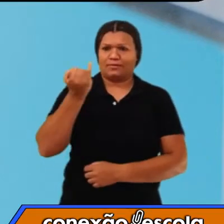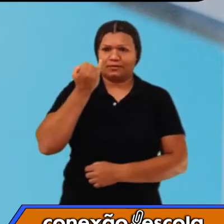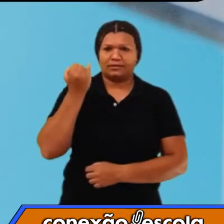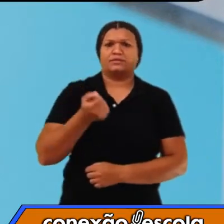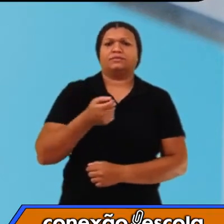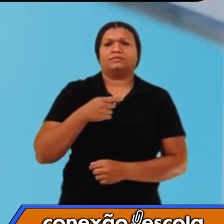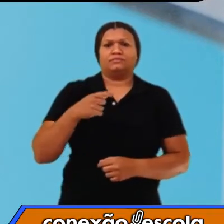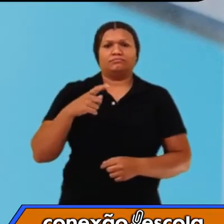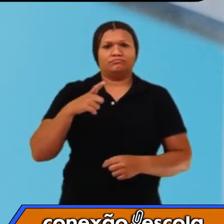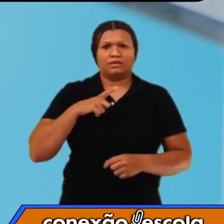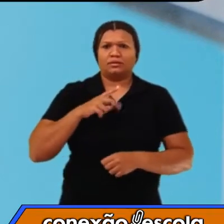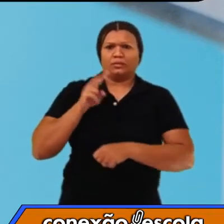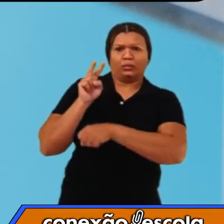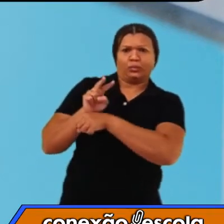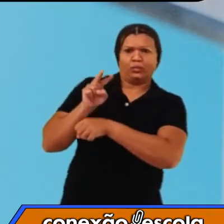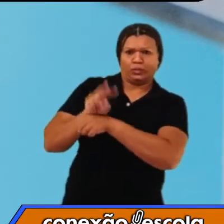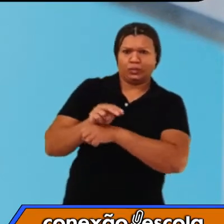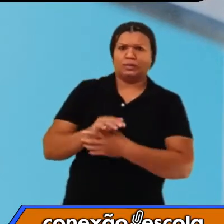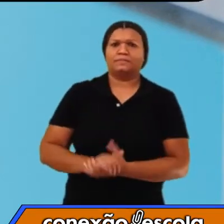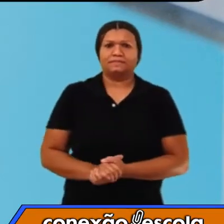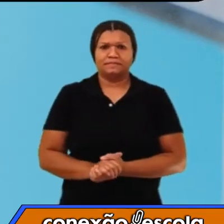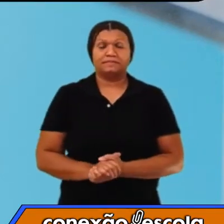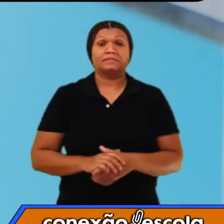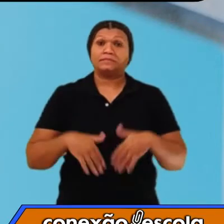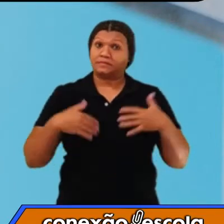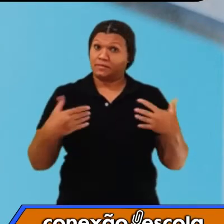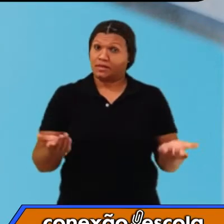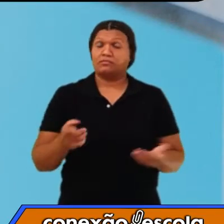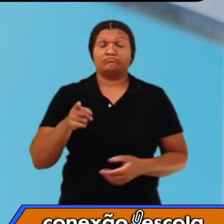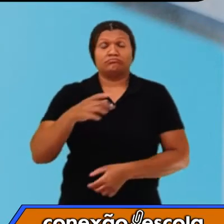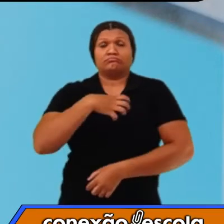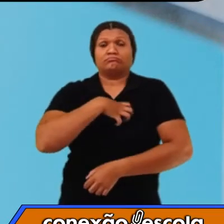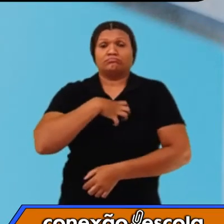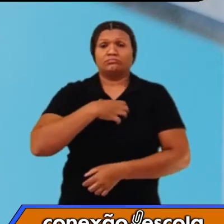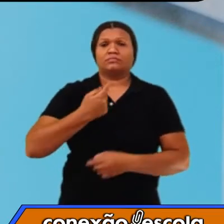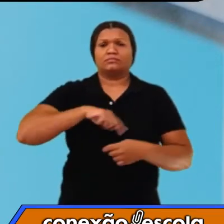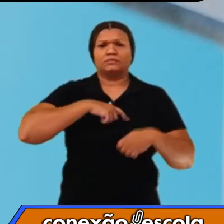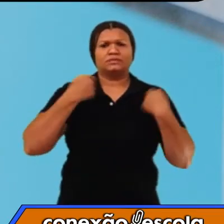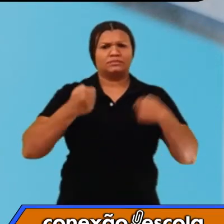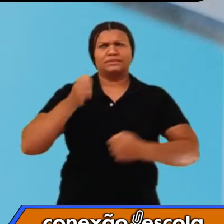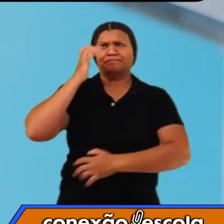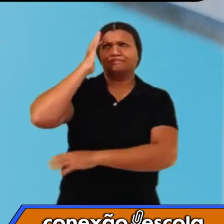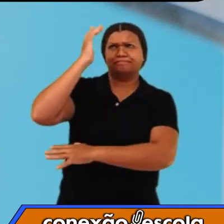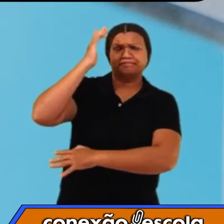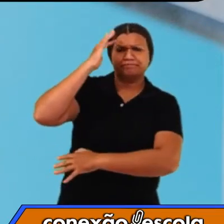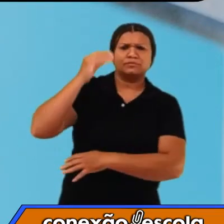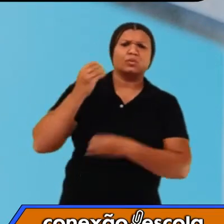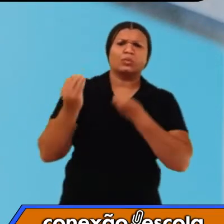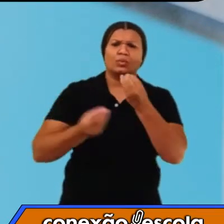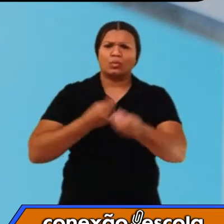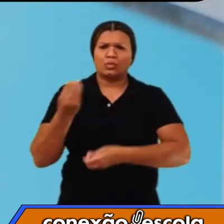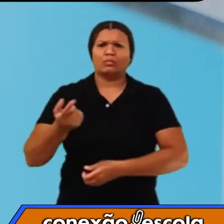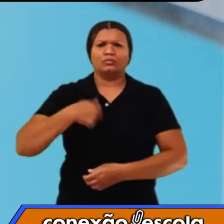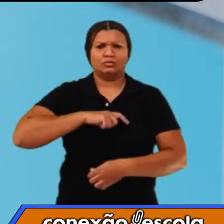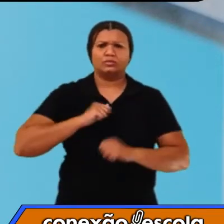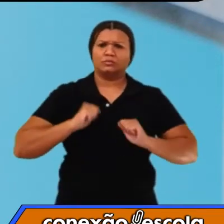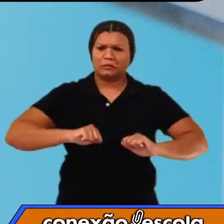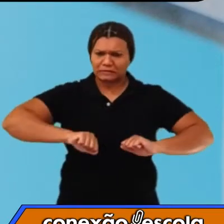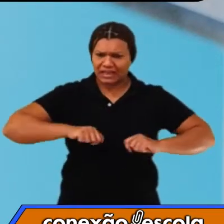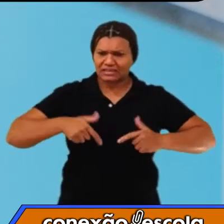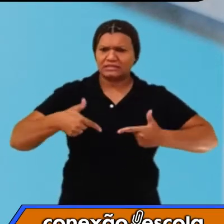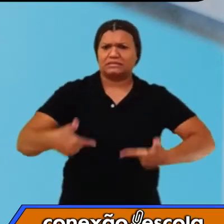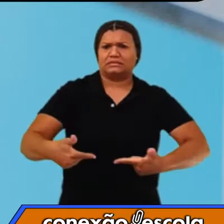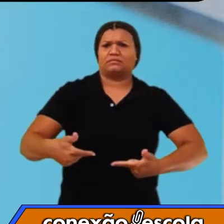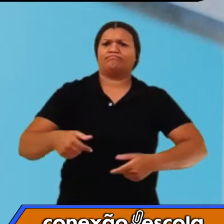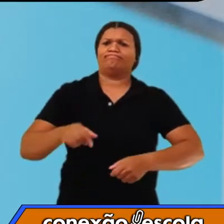intacta, ok? Bom, nesse sentido, nós precisamos repensar ações cotidianas em